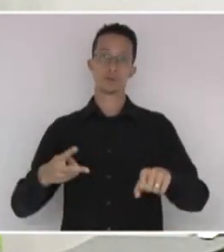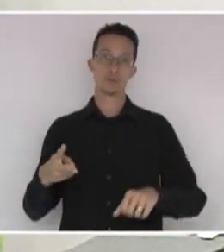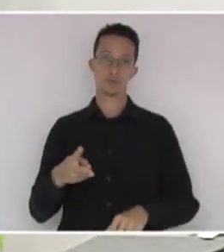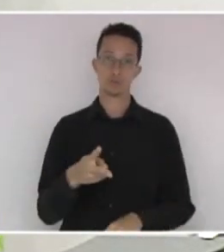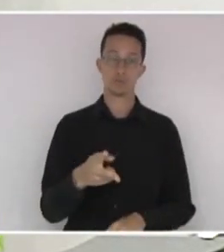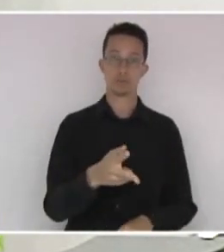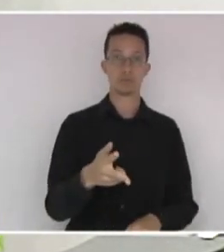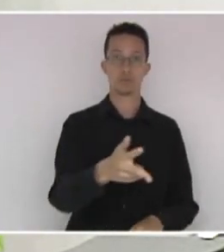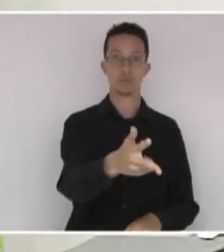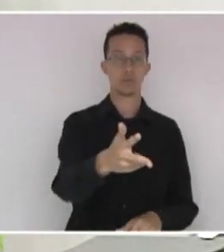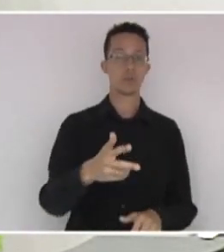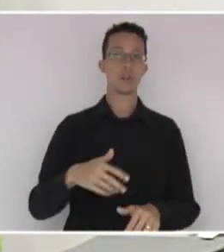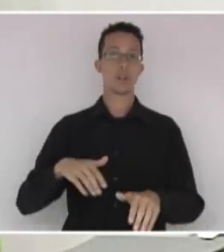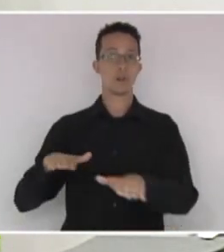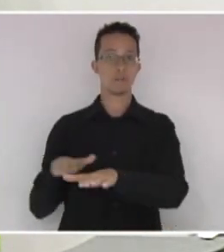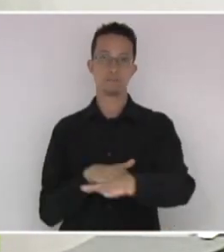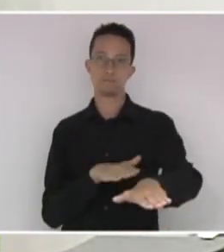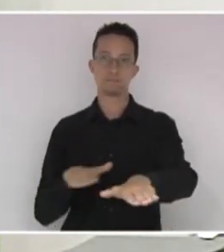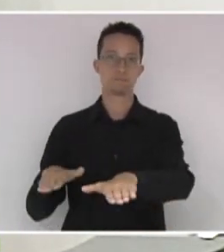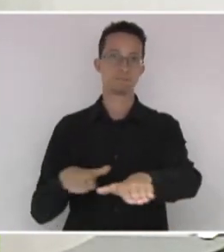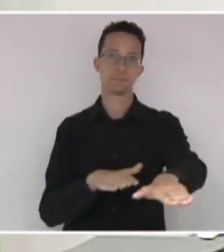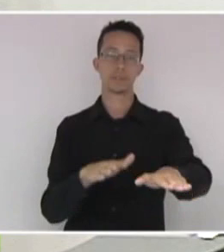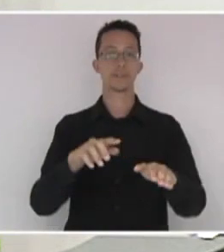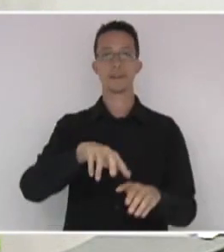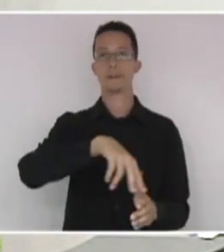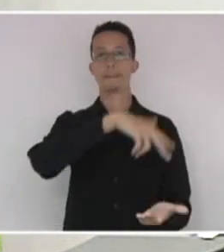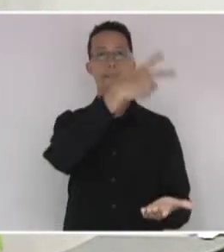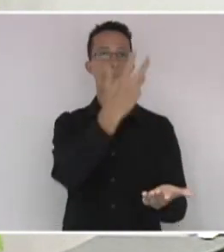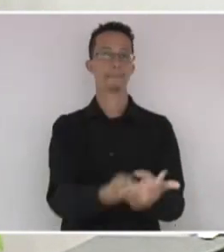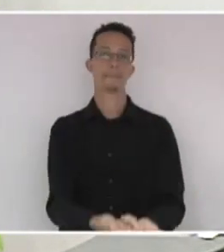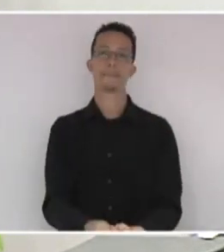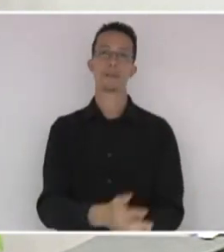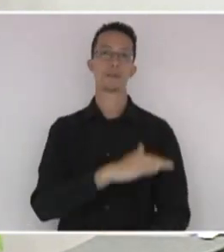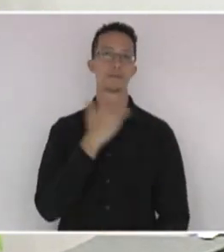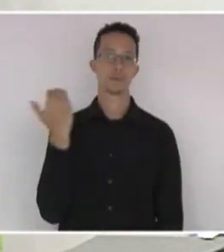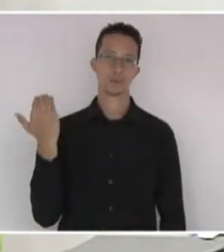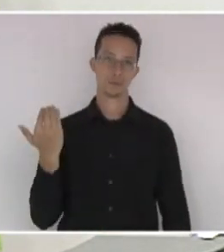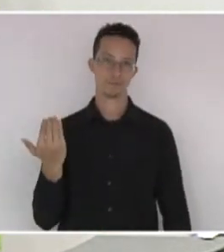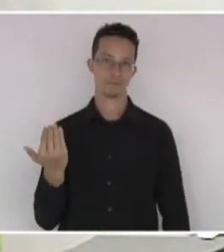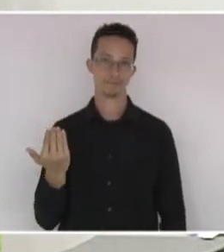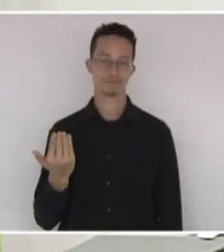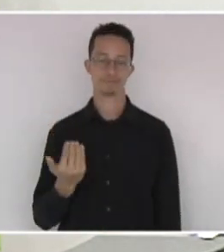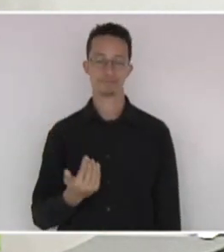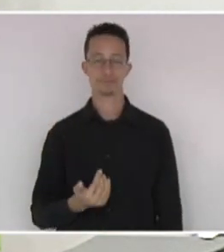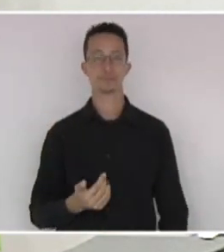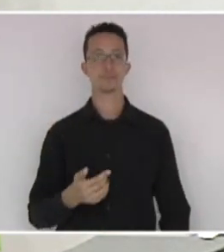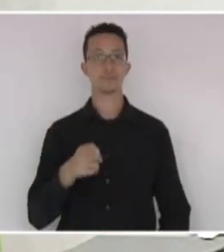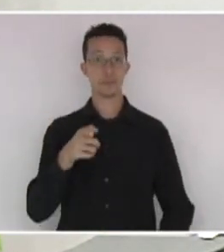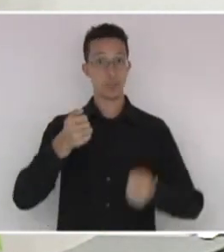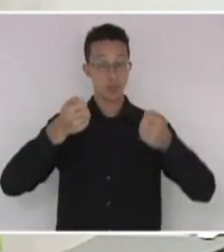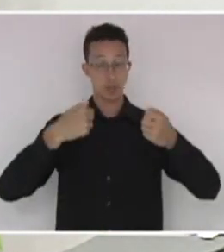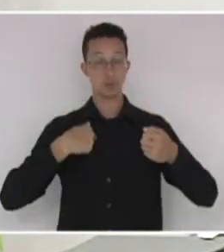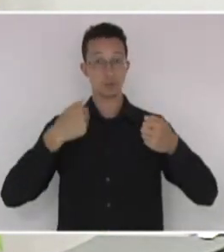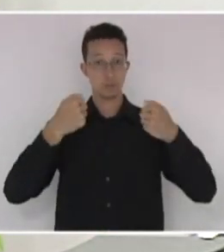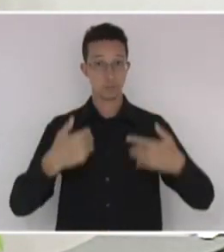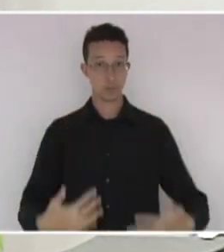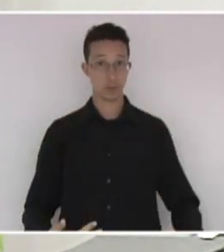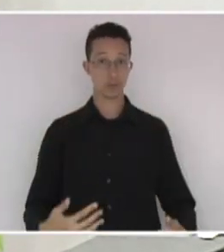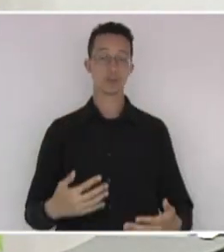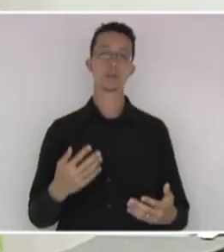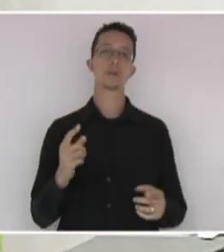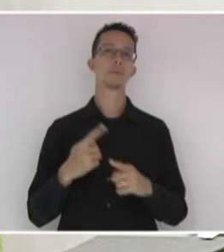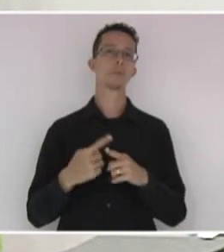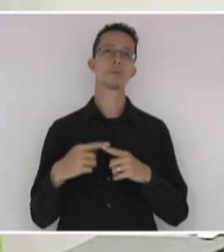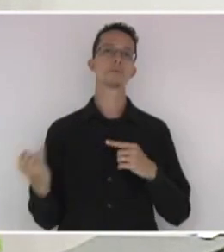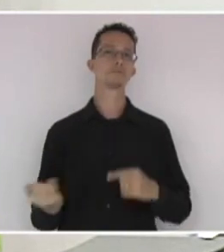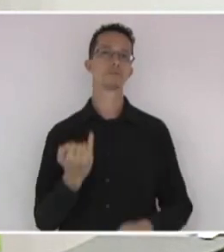vindo a óbito momentos depois. E falava aqui da importância do papel da Polícia Militar e